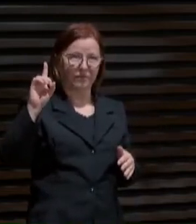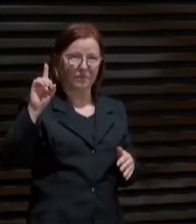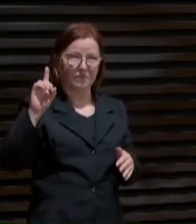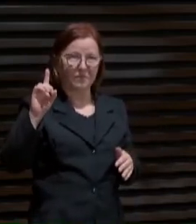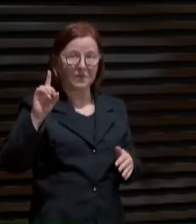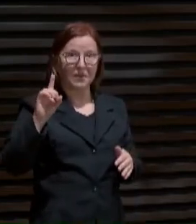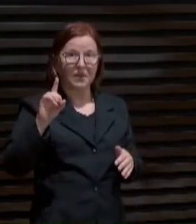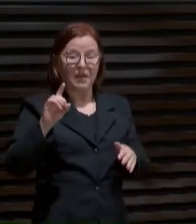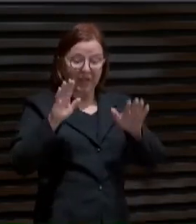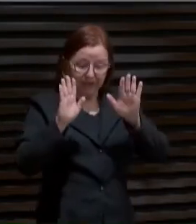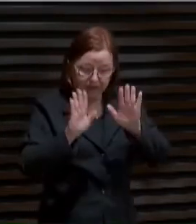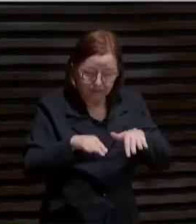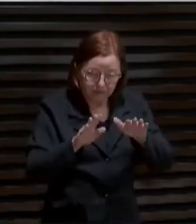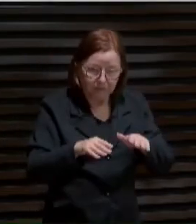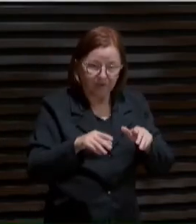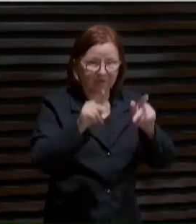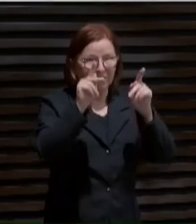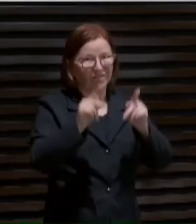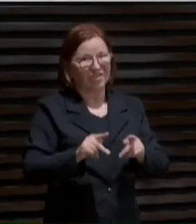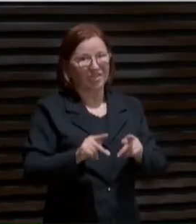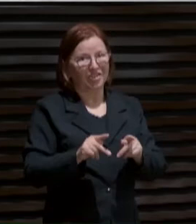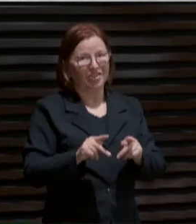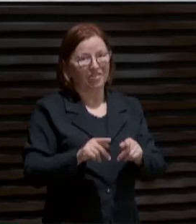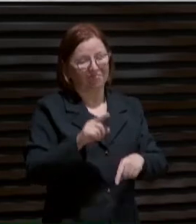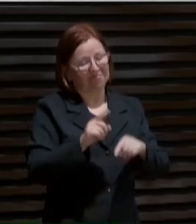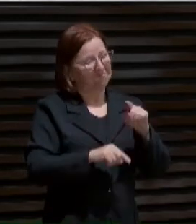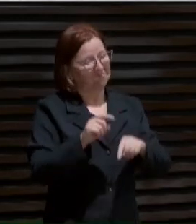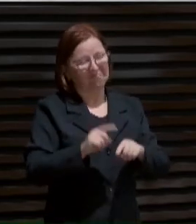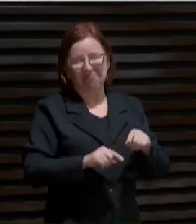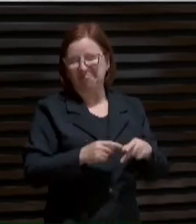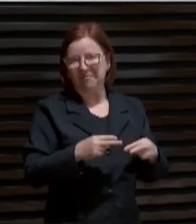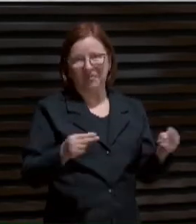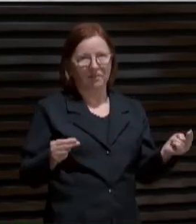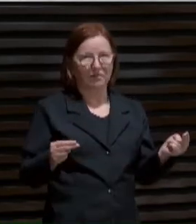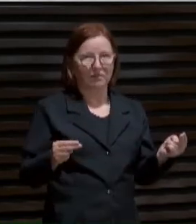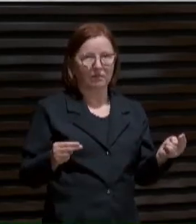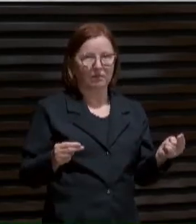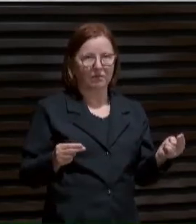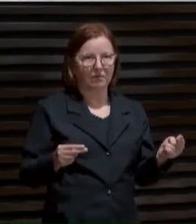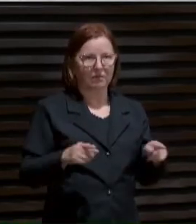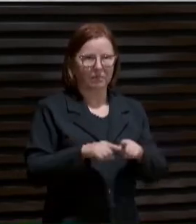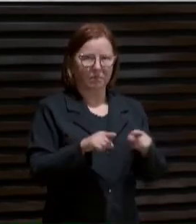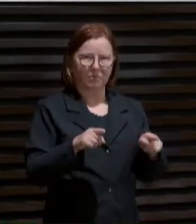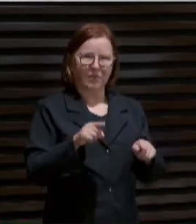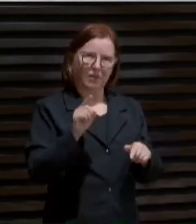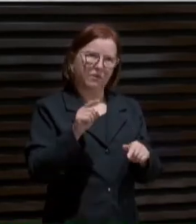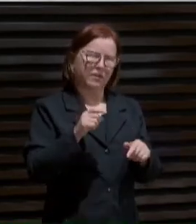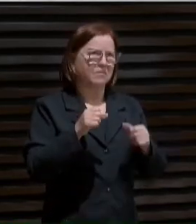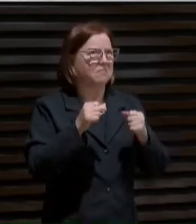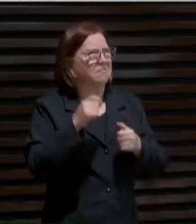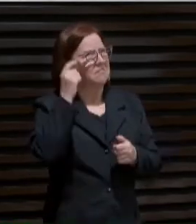prostrar e adorar mas talvez você possa dizer assim não mas eu não me prostro diante de alguma coisa na